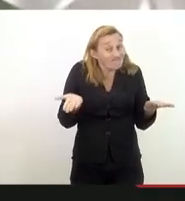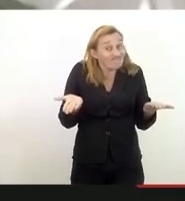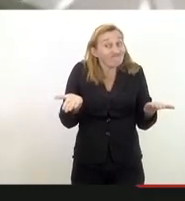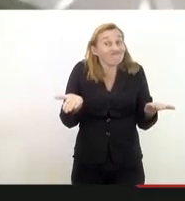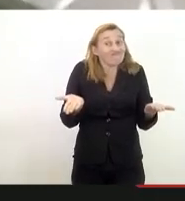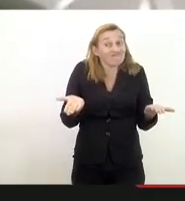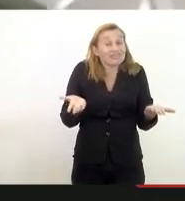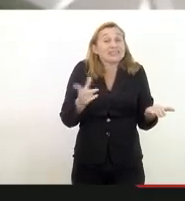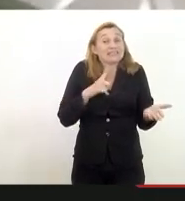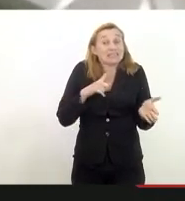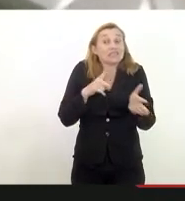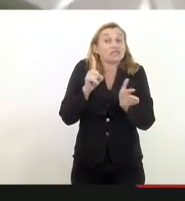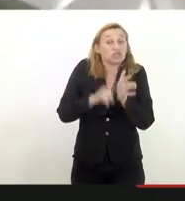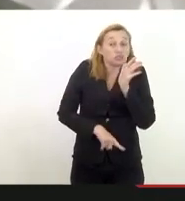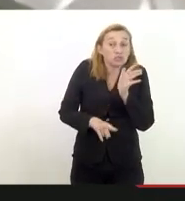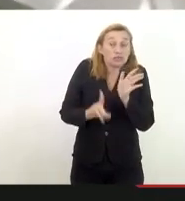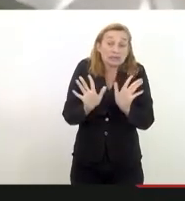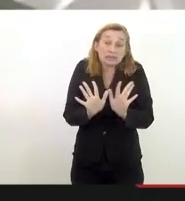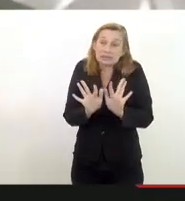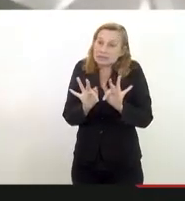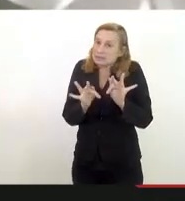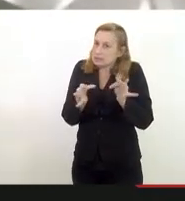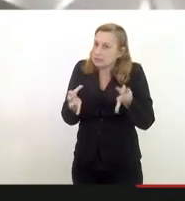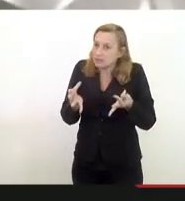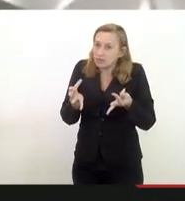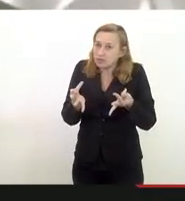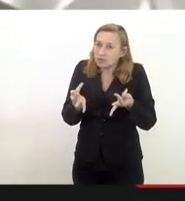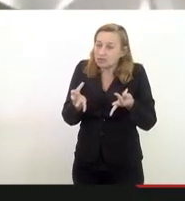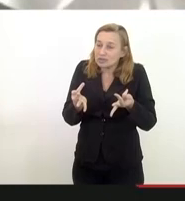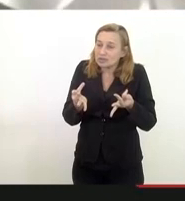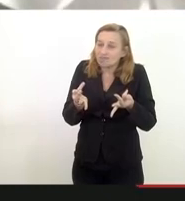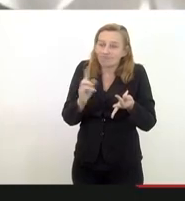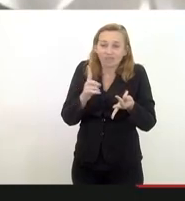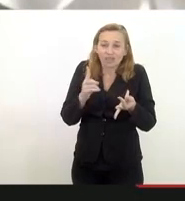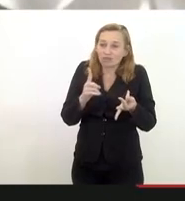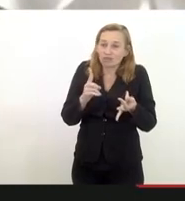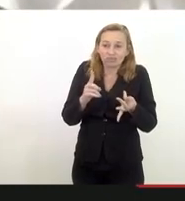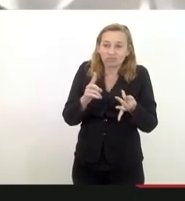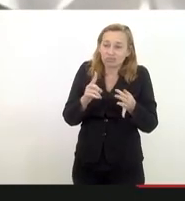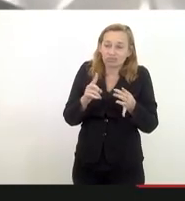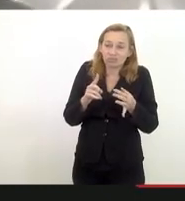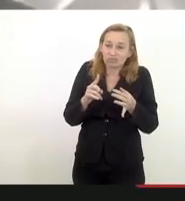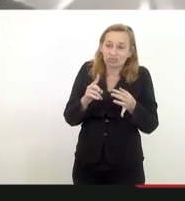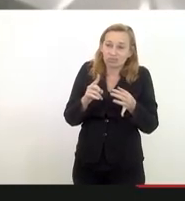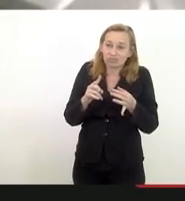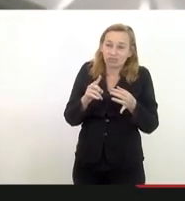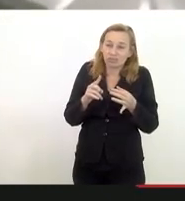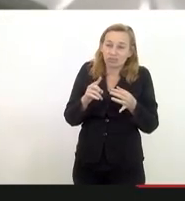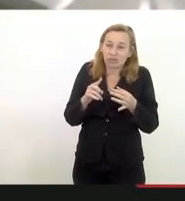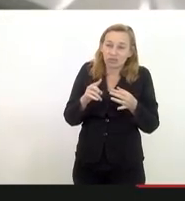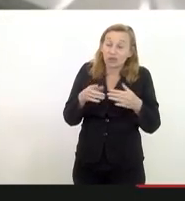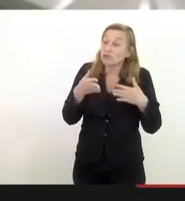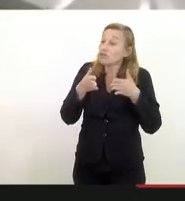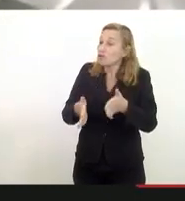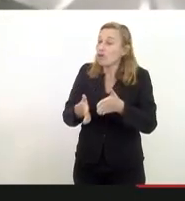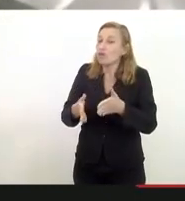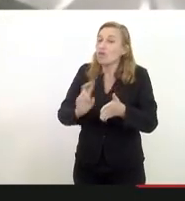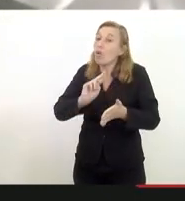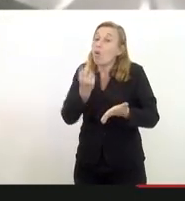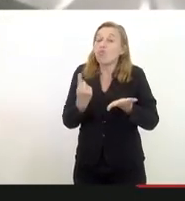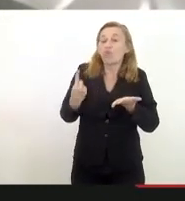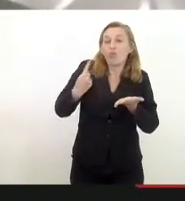houve a redução e simplesmente não houve o redirecionamento dessa, ou pelo menos o compromisso, né,